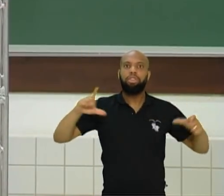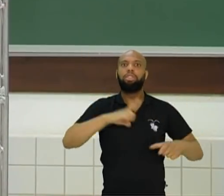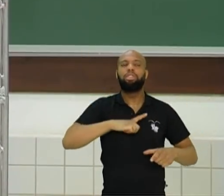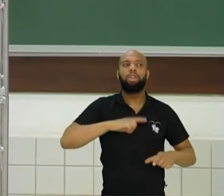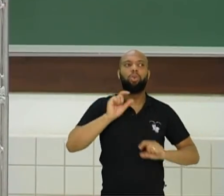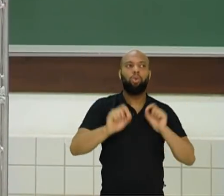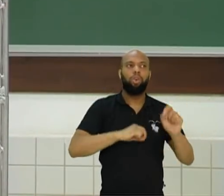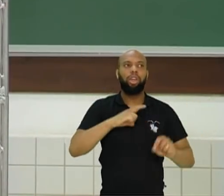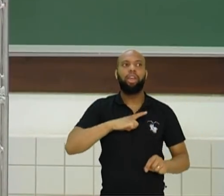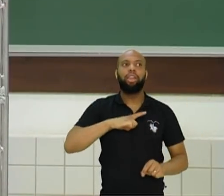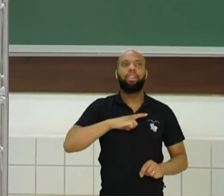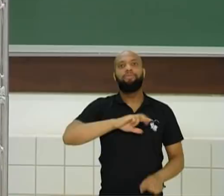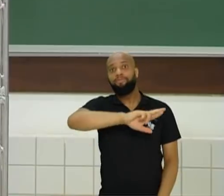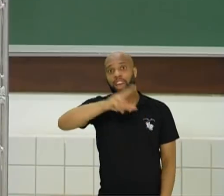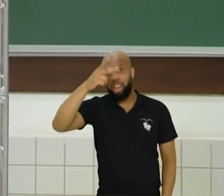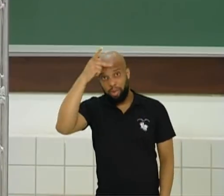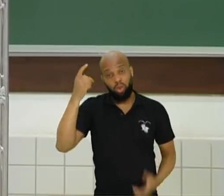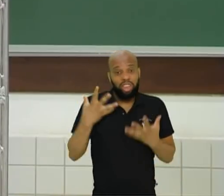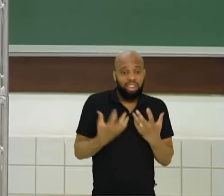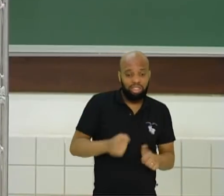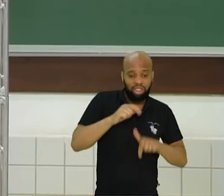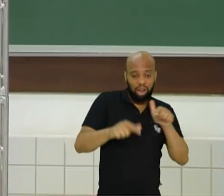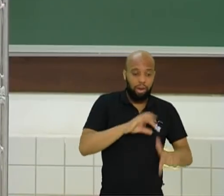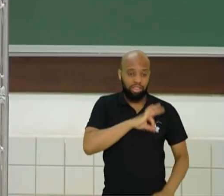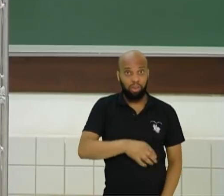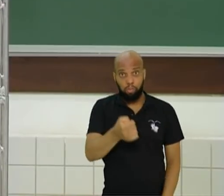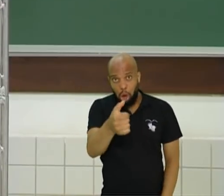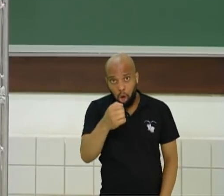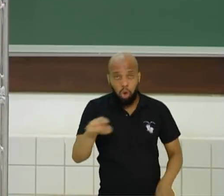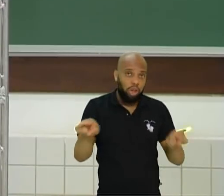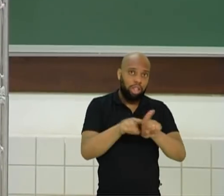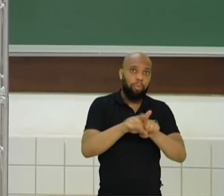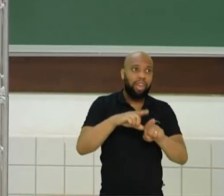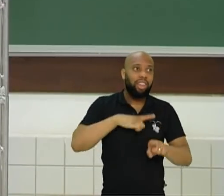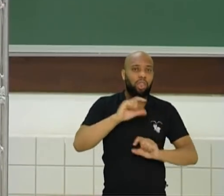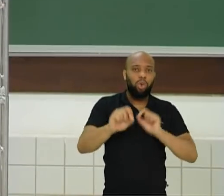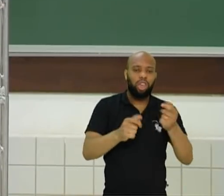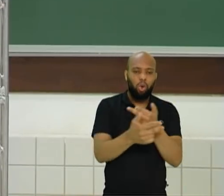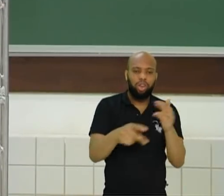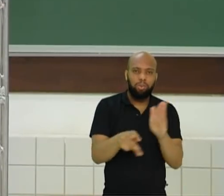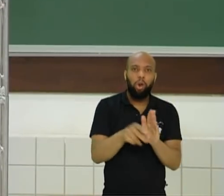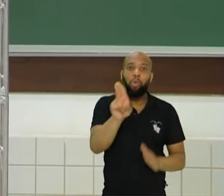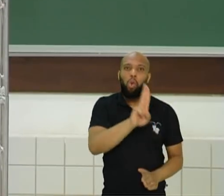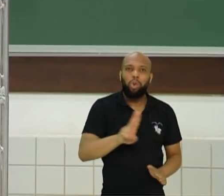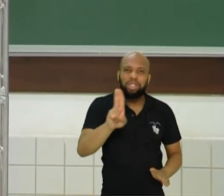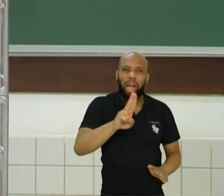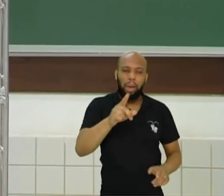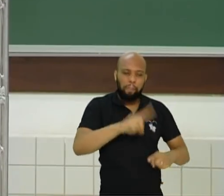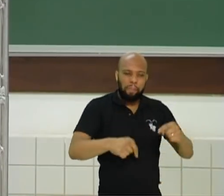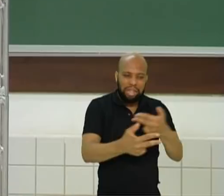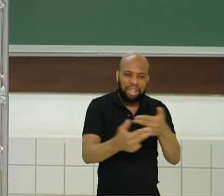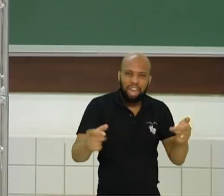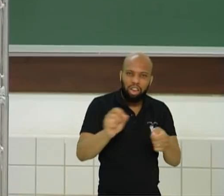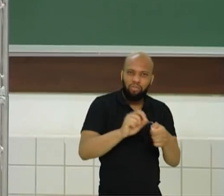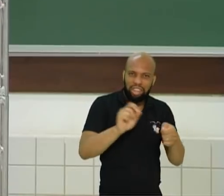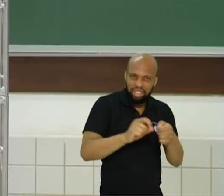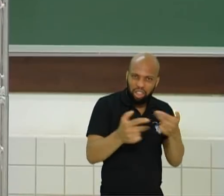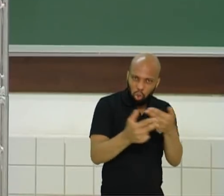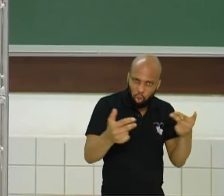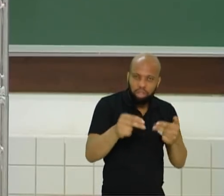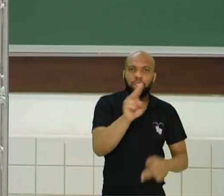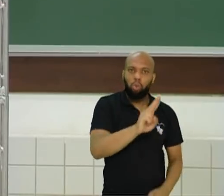México? Mão de obra barata e matéria-prima barata também. Então, os Estados Unidos, eles viram ali no México